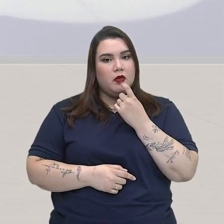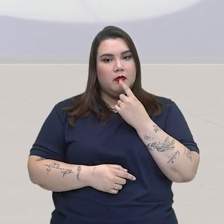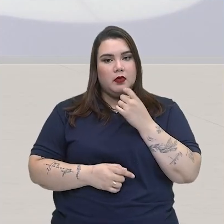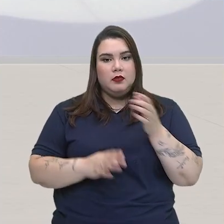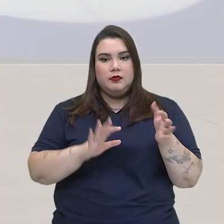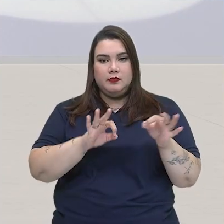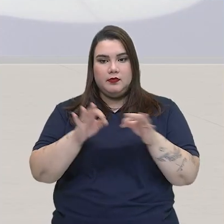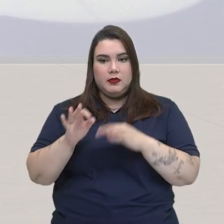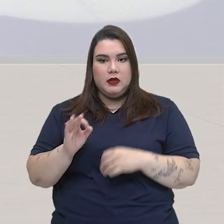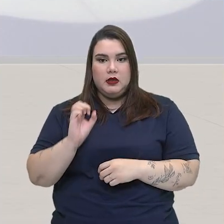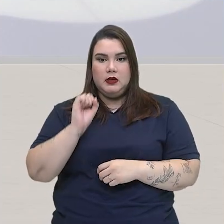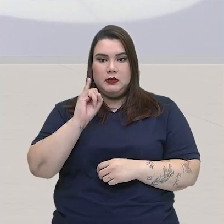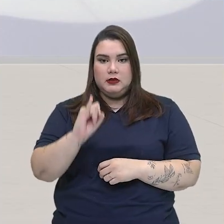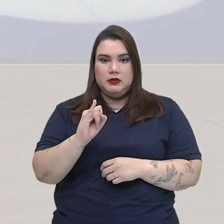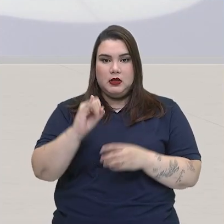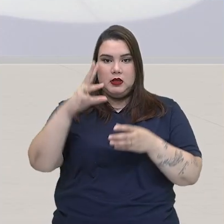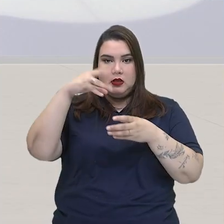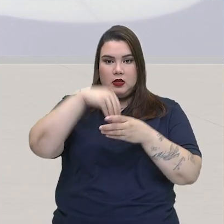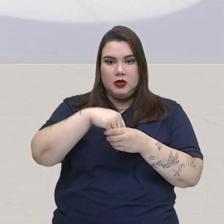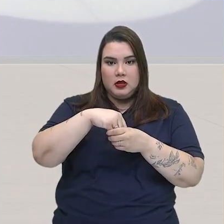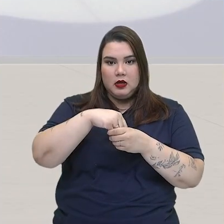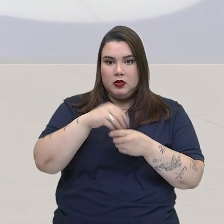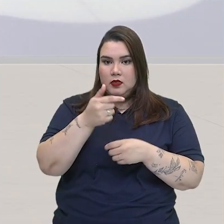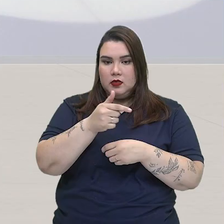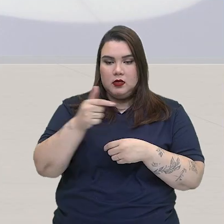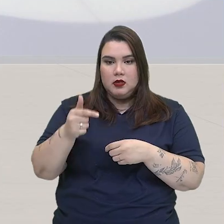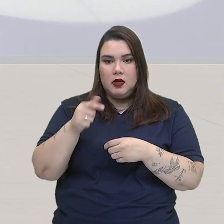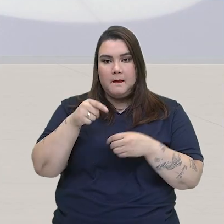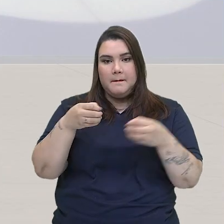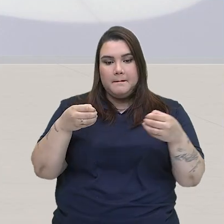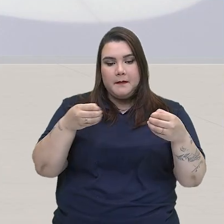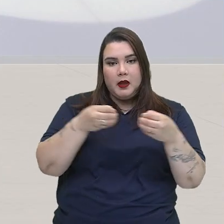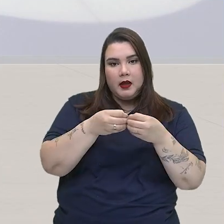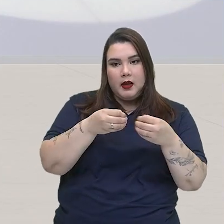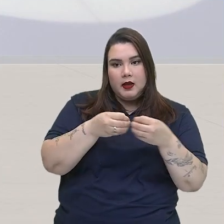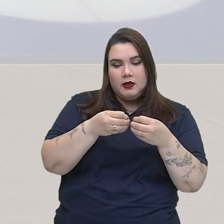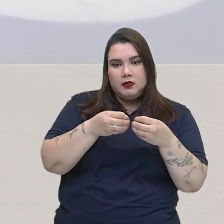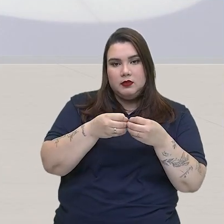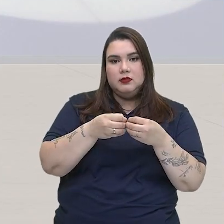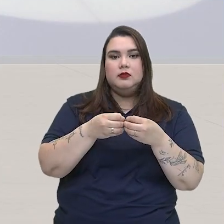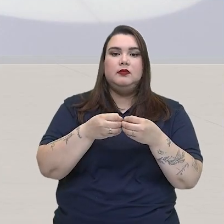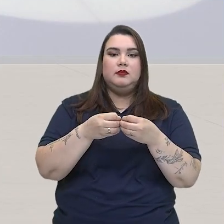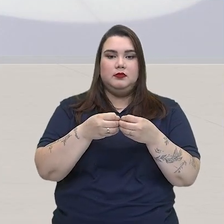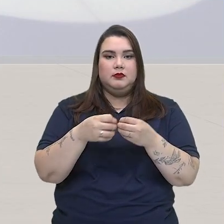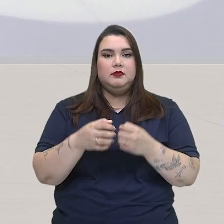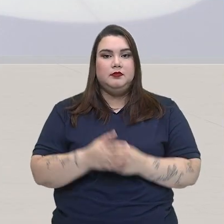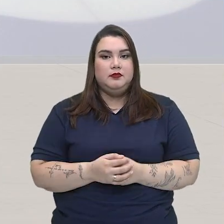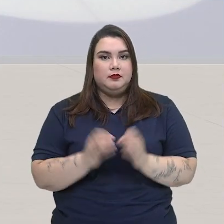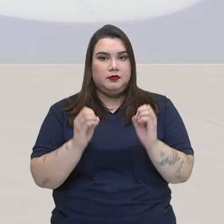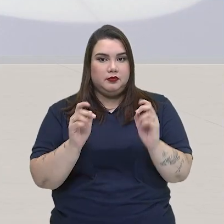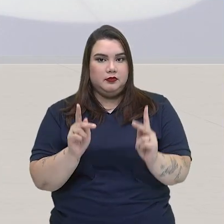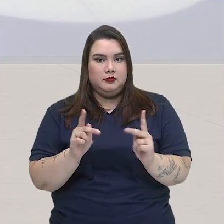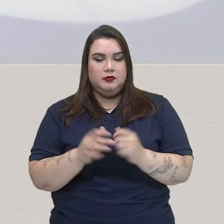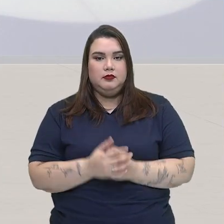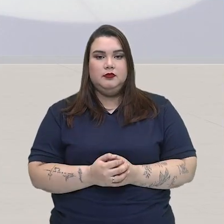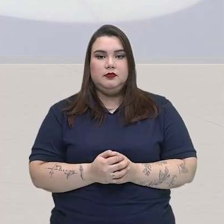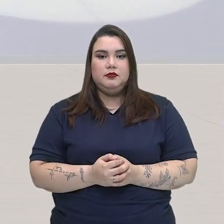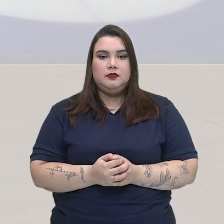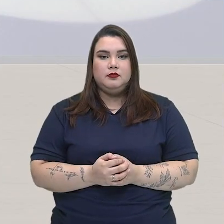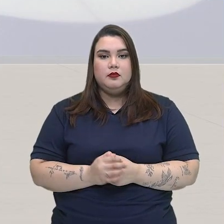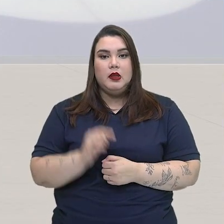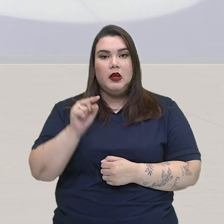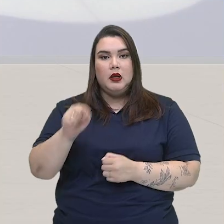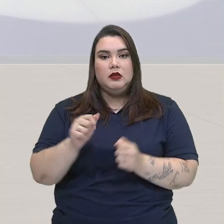o círculo, que se aproxime cada vez mais, tá bom? O curling não é um esporte que a